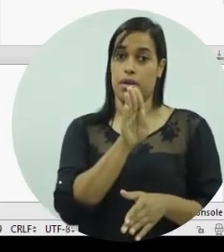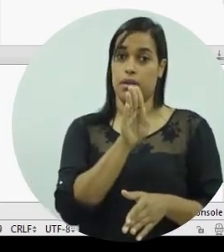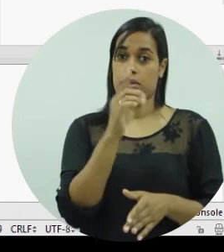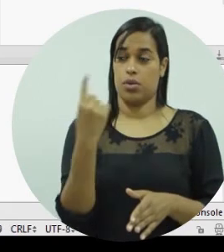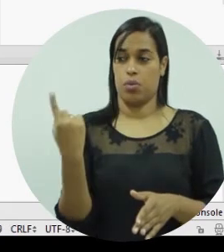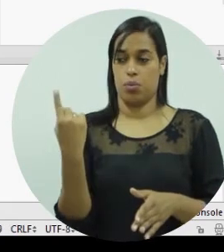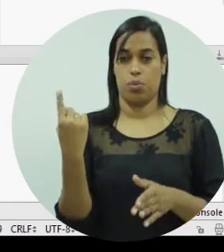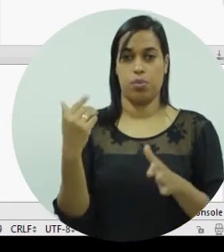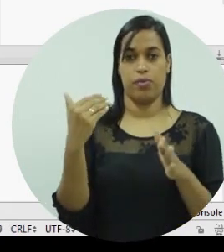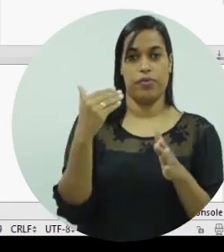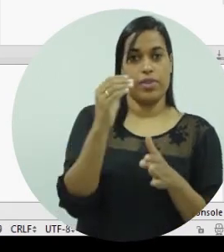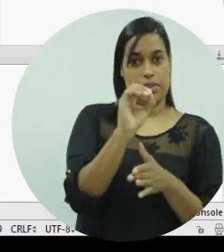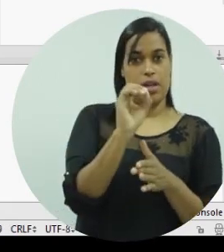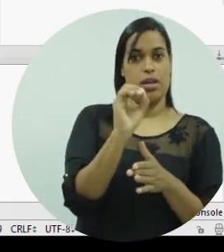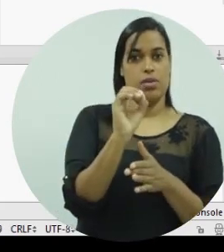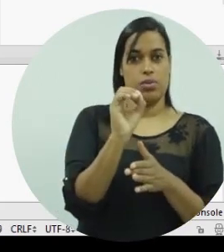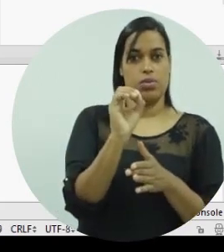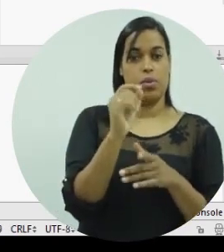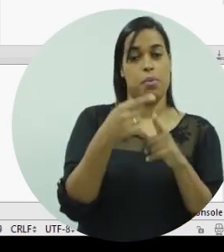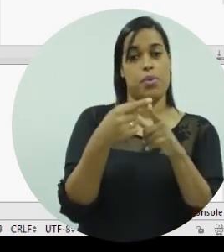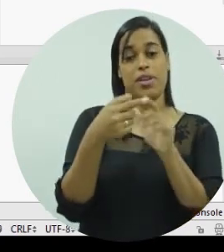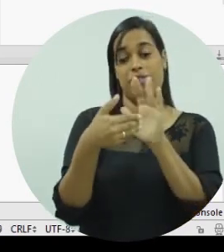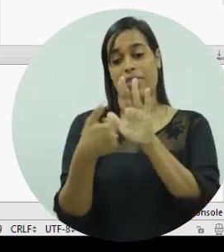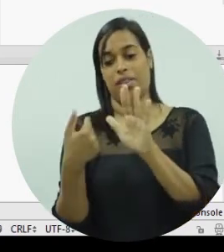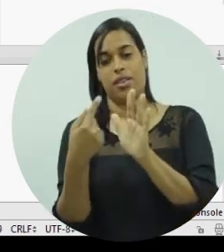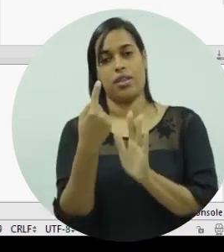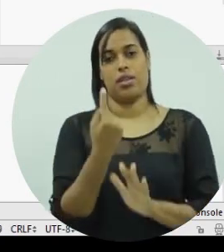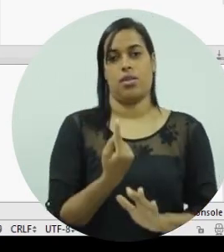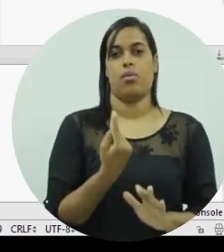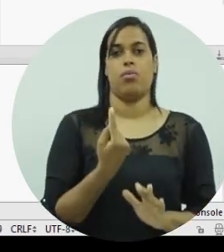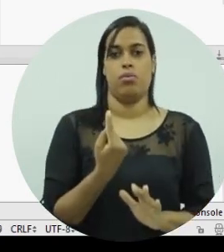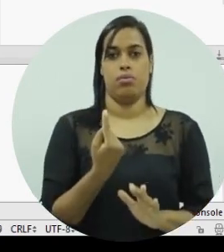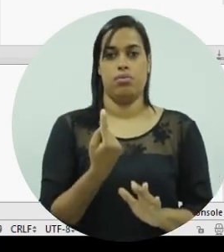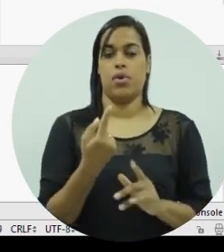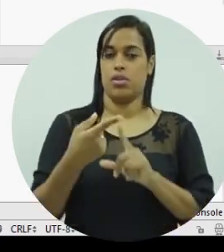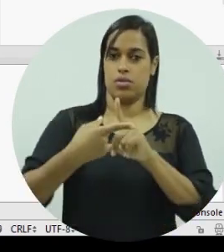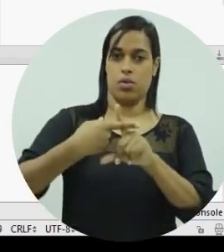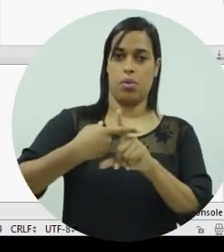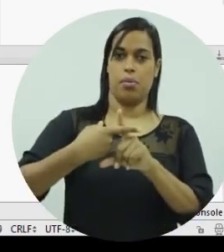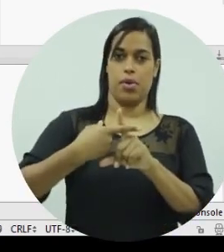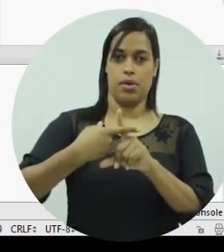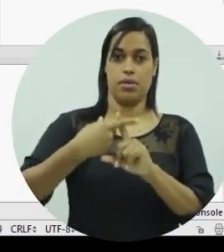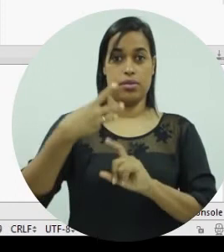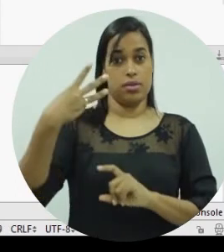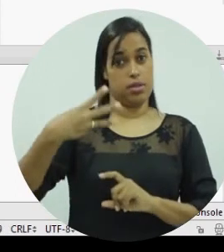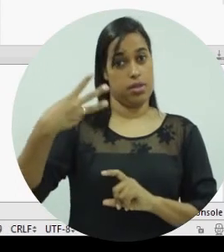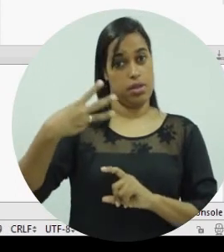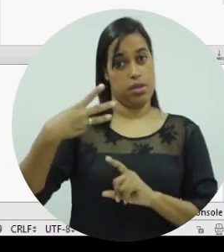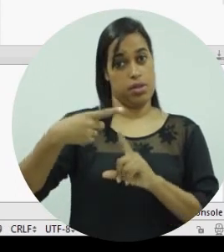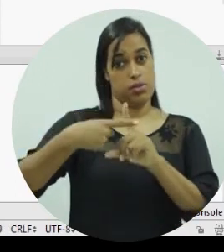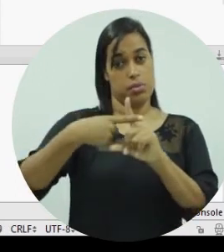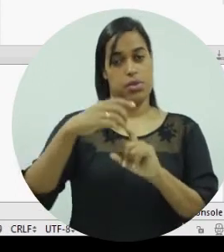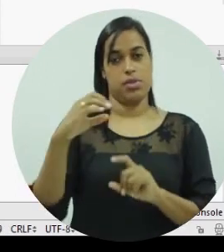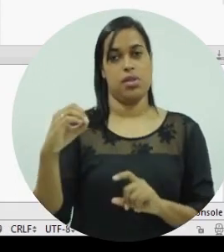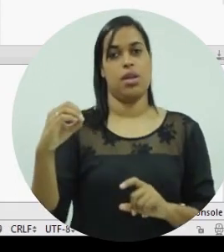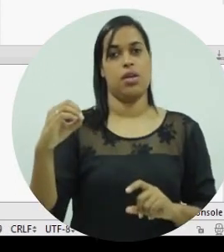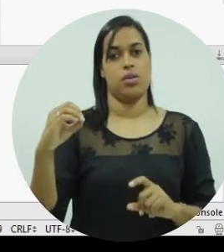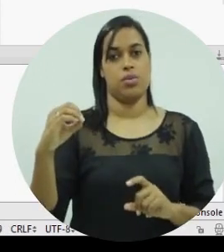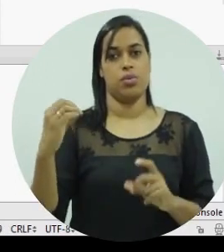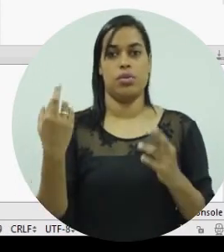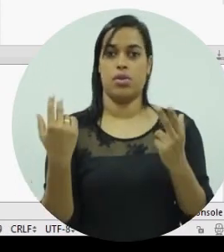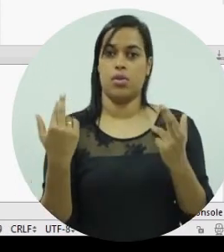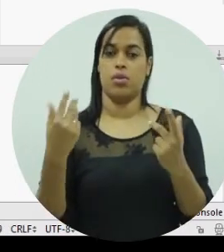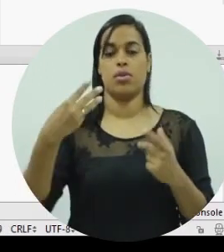1 vai valer 0, porque ele vai subtrair 1. E então ele soma 3 mais 0, que vai